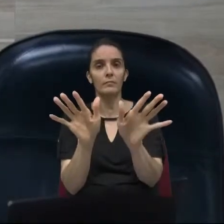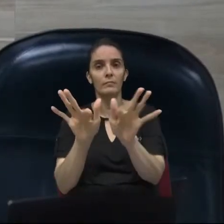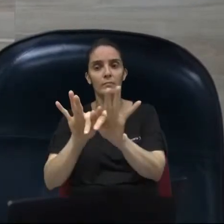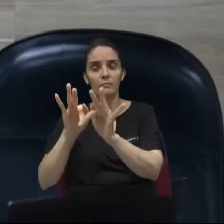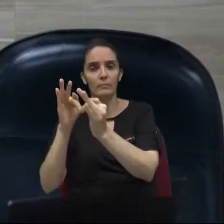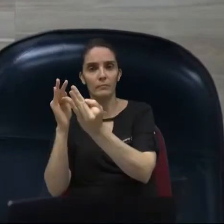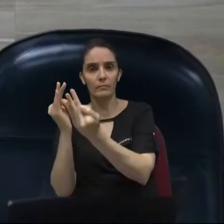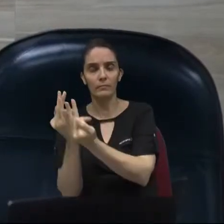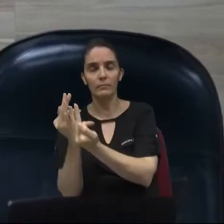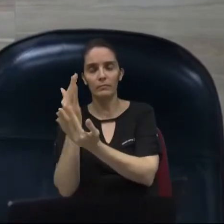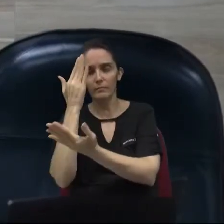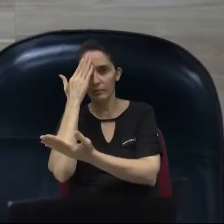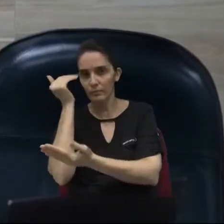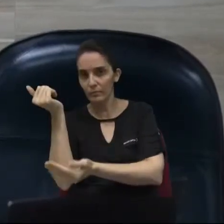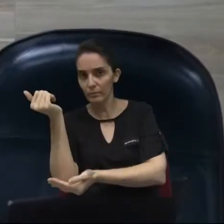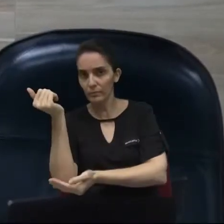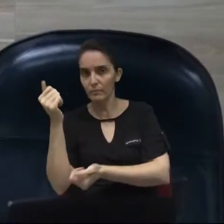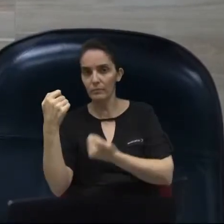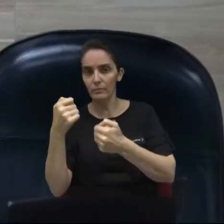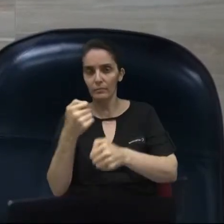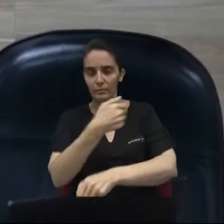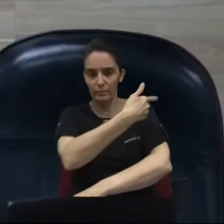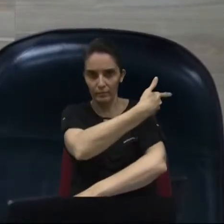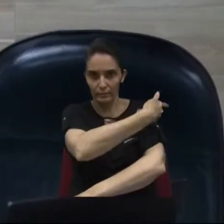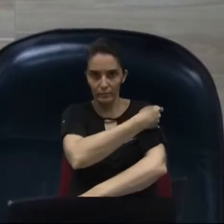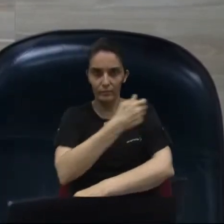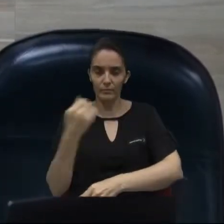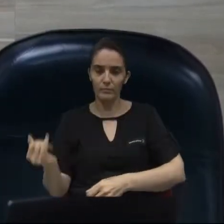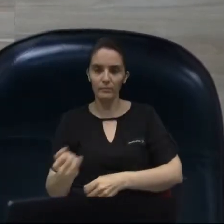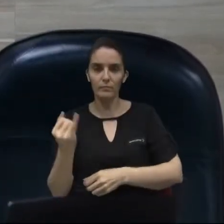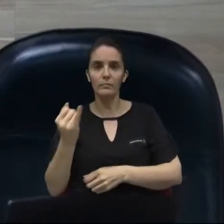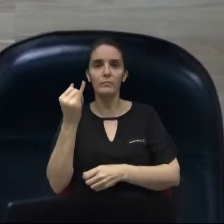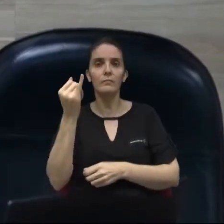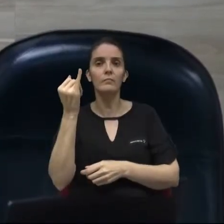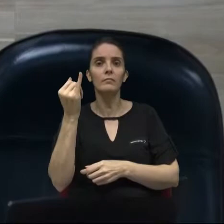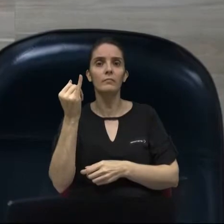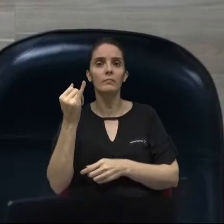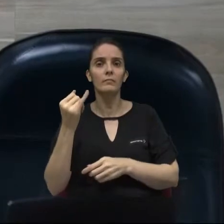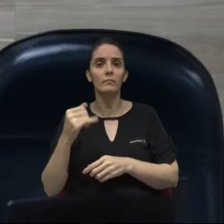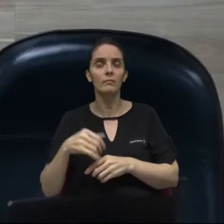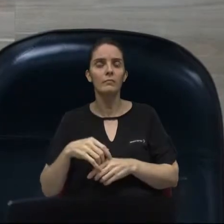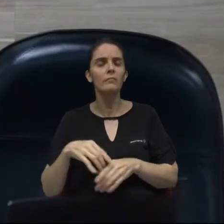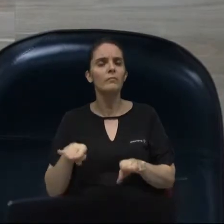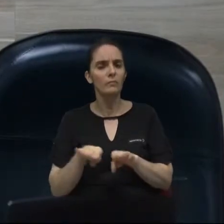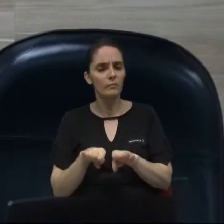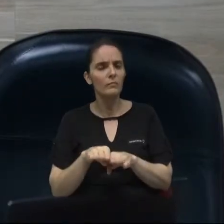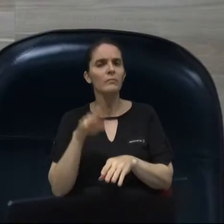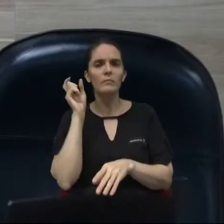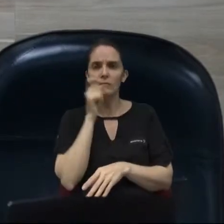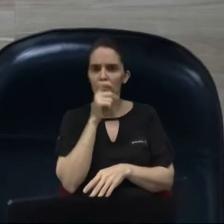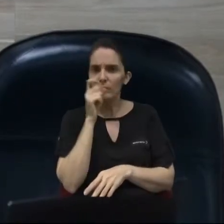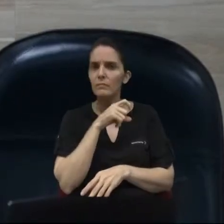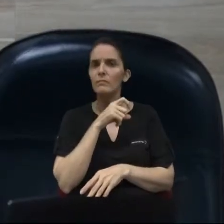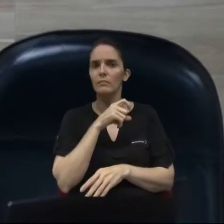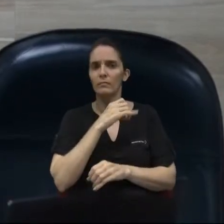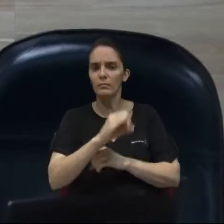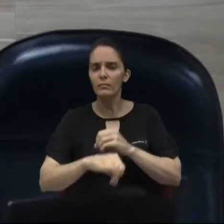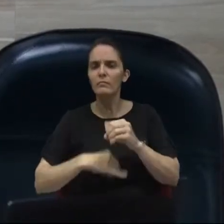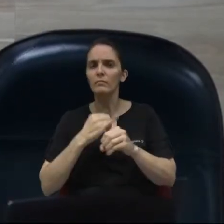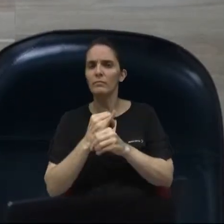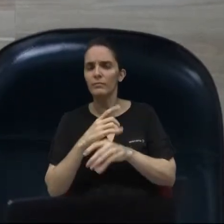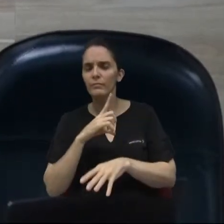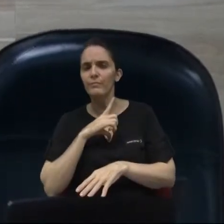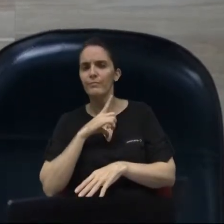famílias para que vacinem a importância e quais são as mentiras contadas na internet.